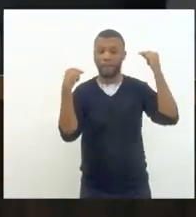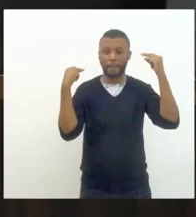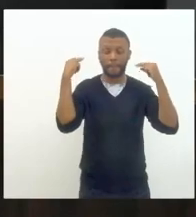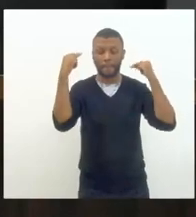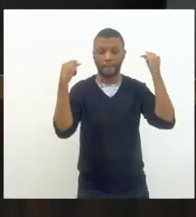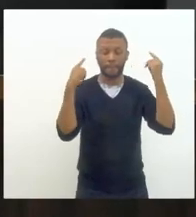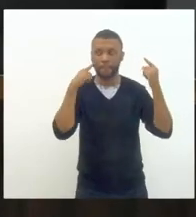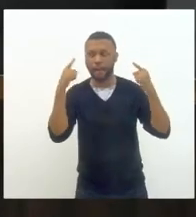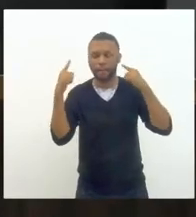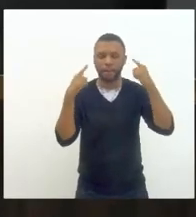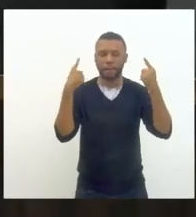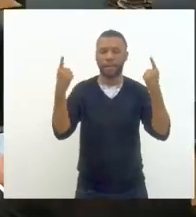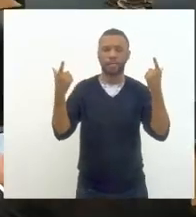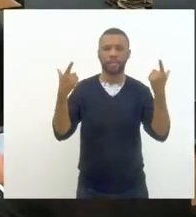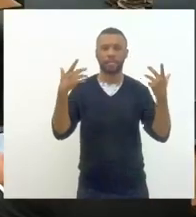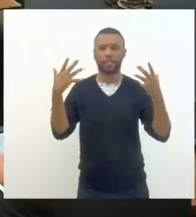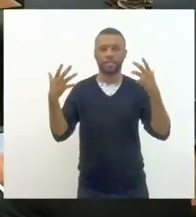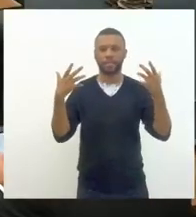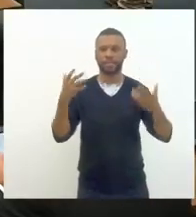estéreo.